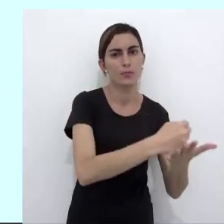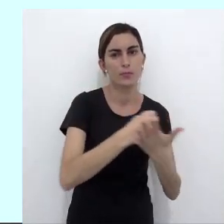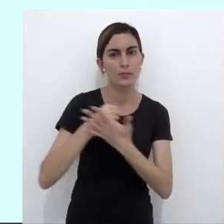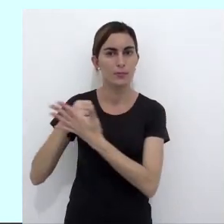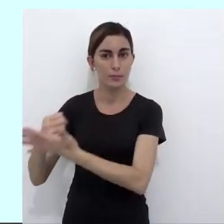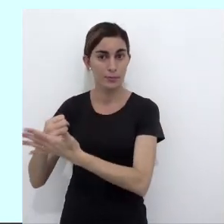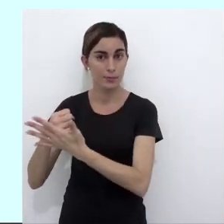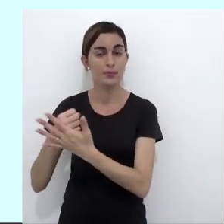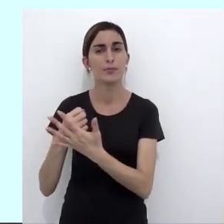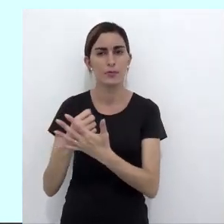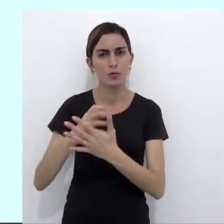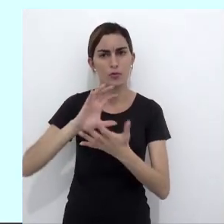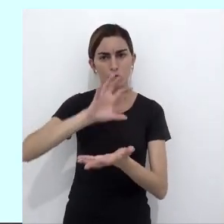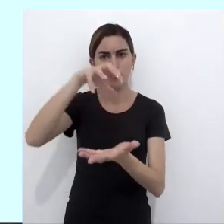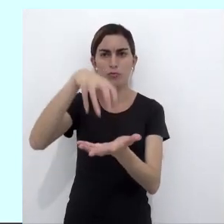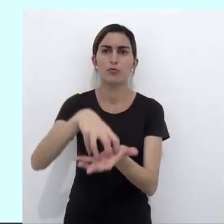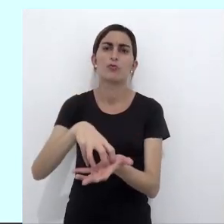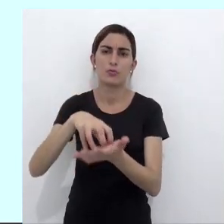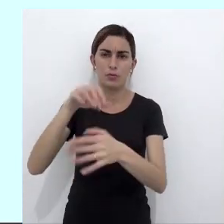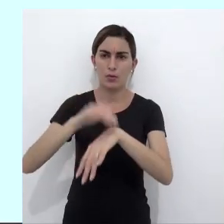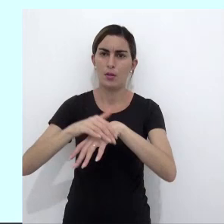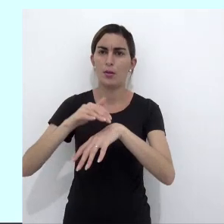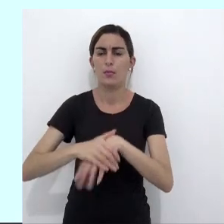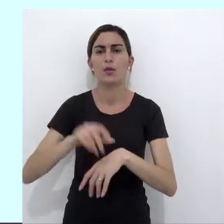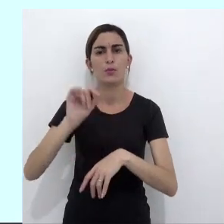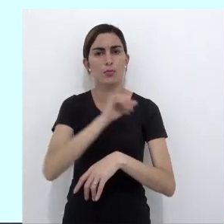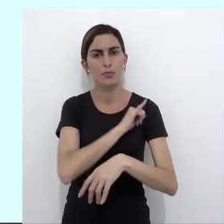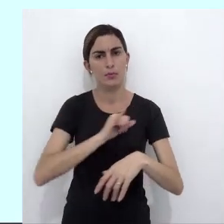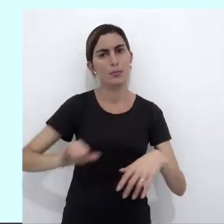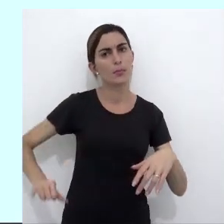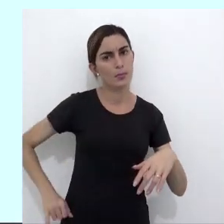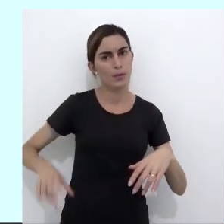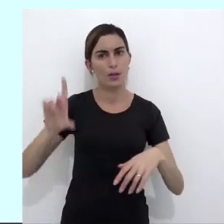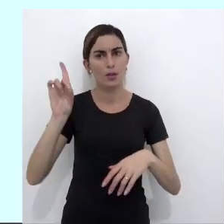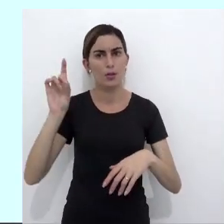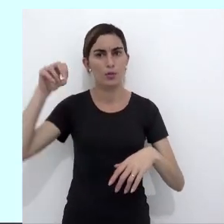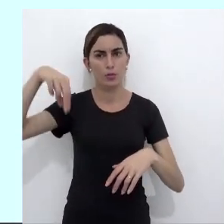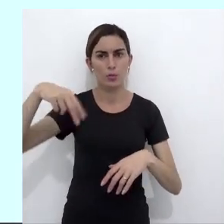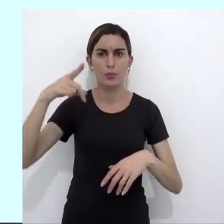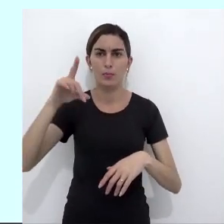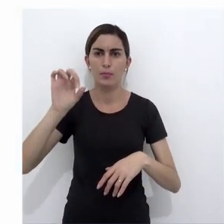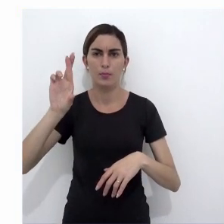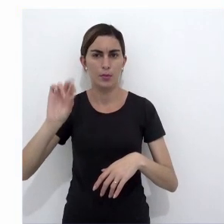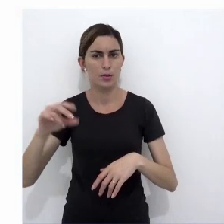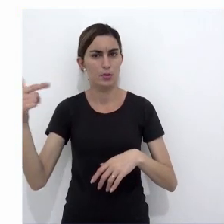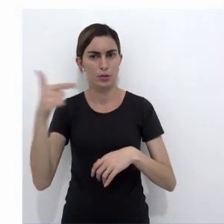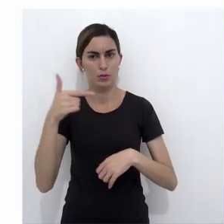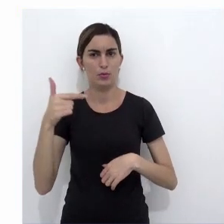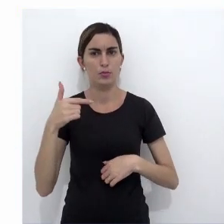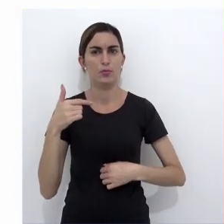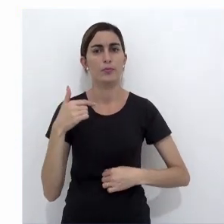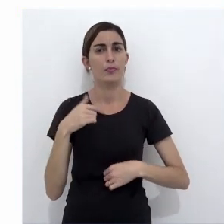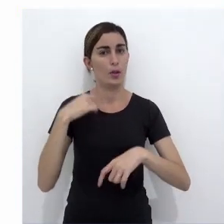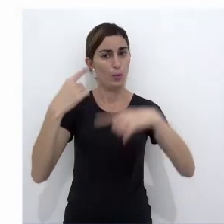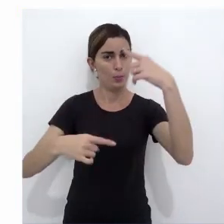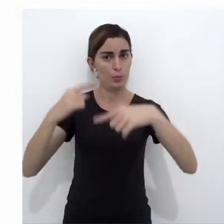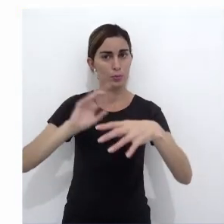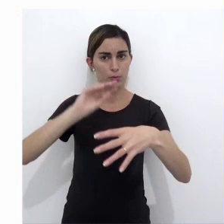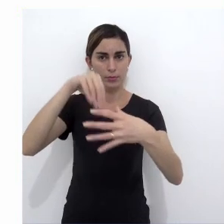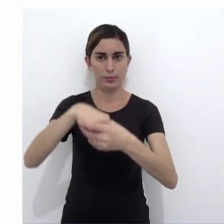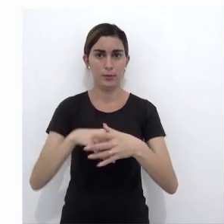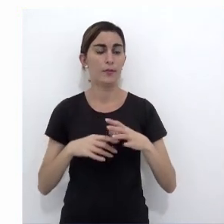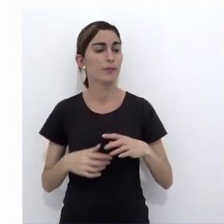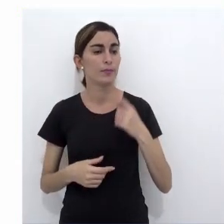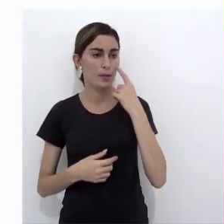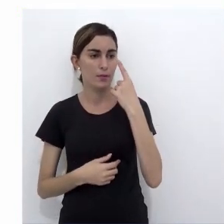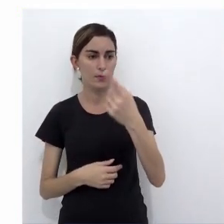a um regime centralizador nas mãos do imperador Dom Pedro II. Ainda na política interna, vocês podem observar